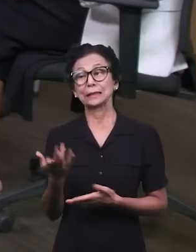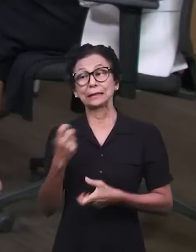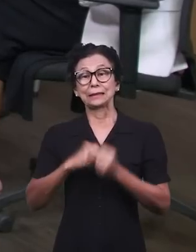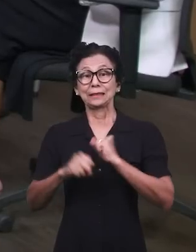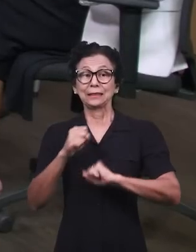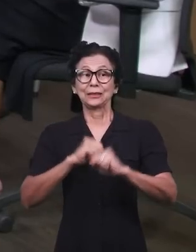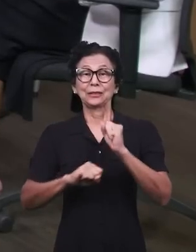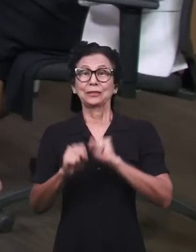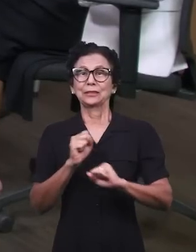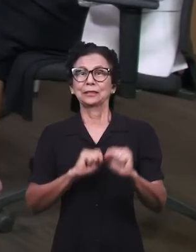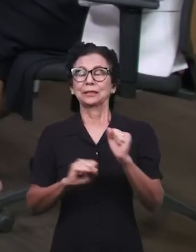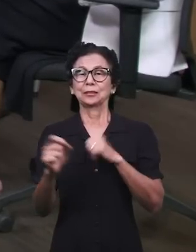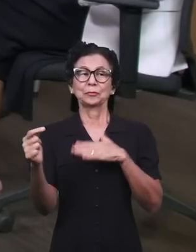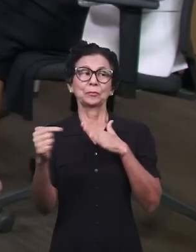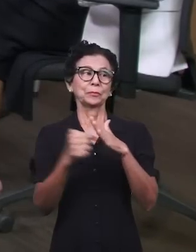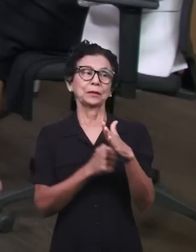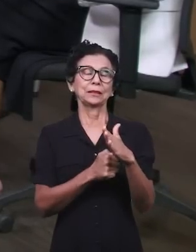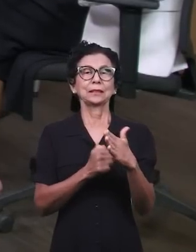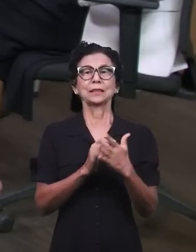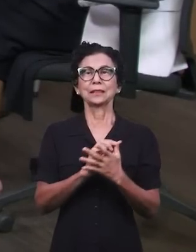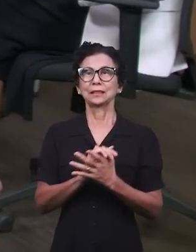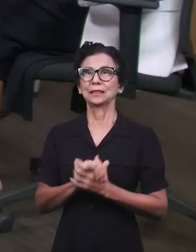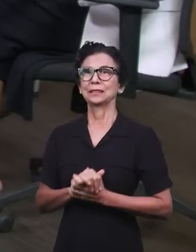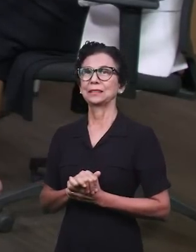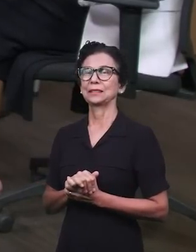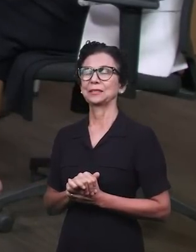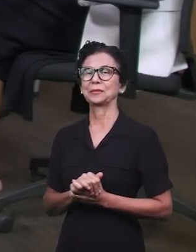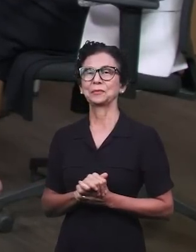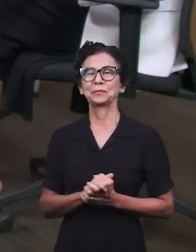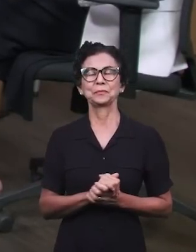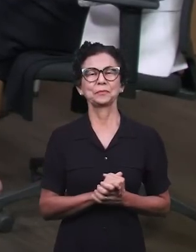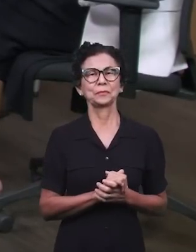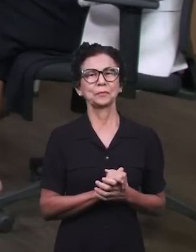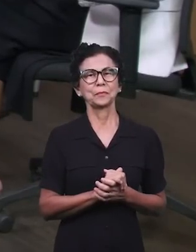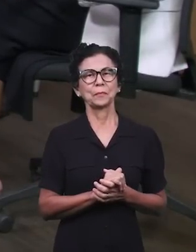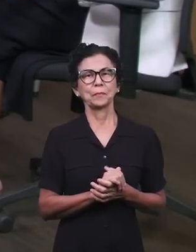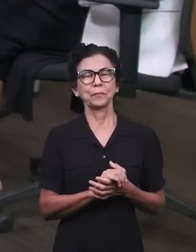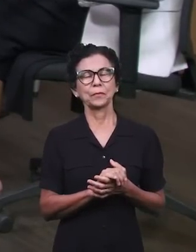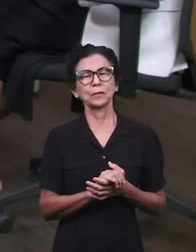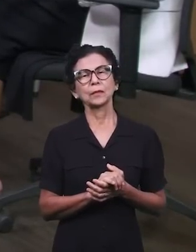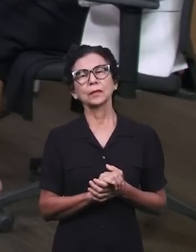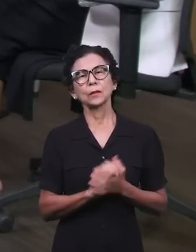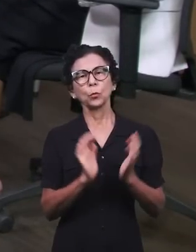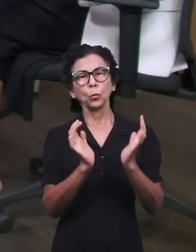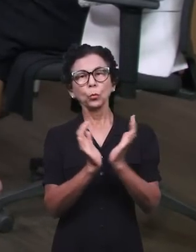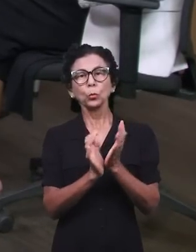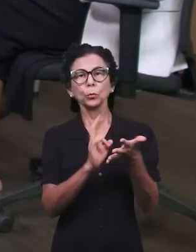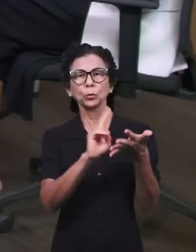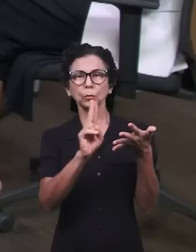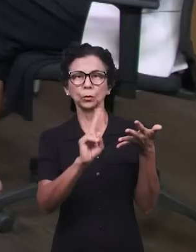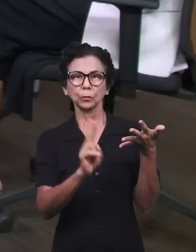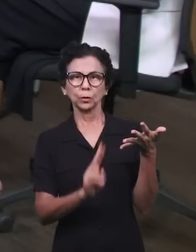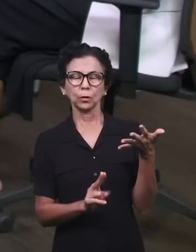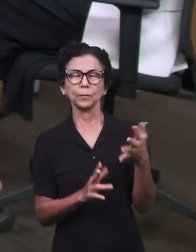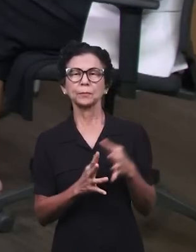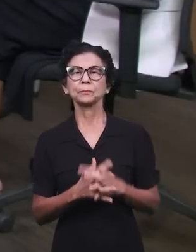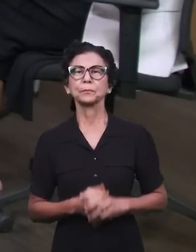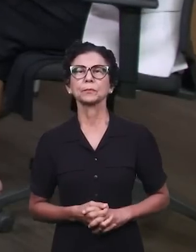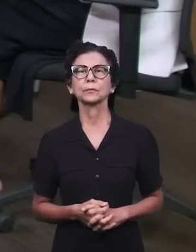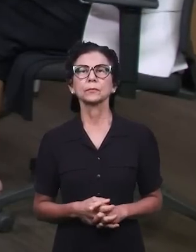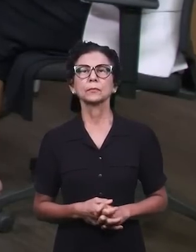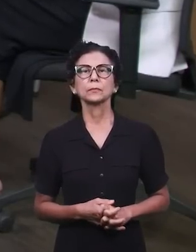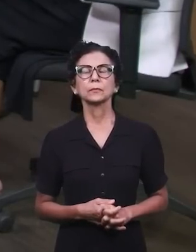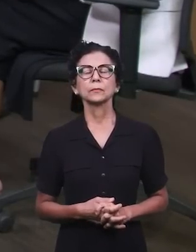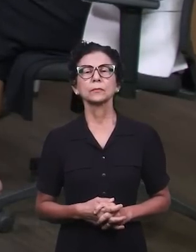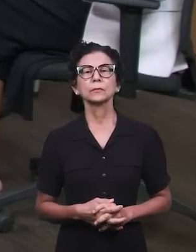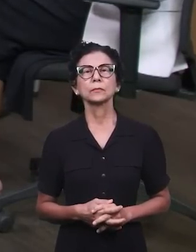né? Estamos com Alexandre Franco, Hugo Moraes, Jéssica Fraga, Stephanie Reis e o Pietro. E eu vou pedir para começar aqui